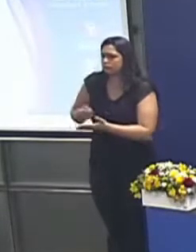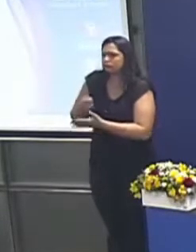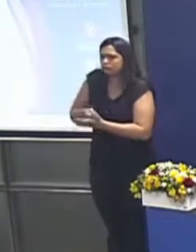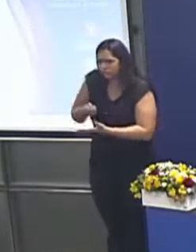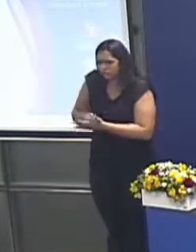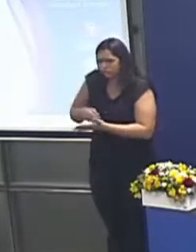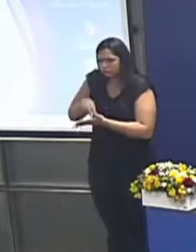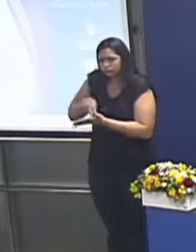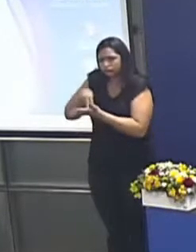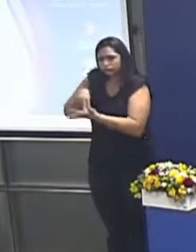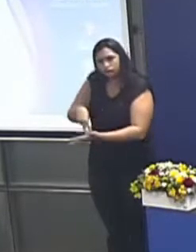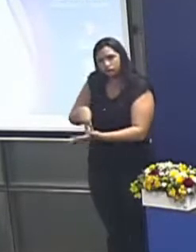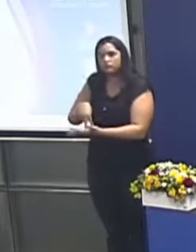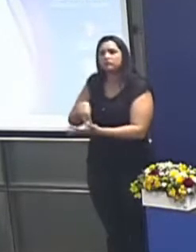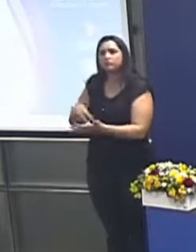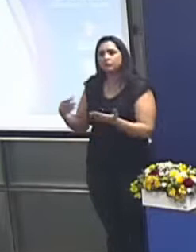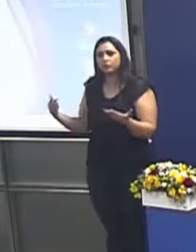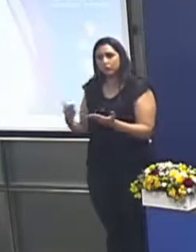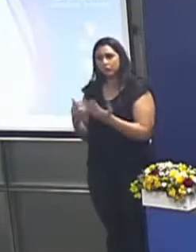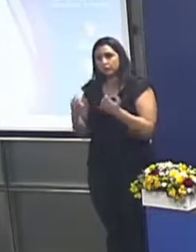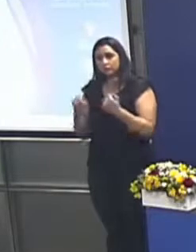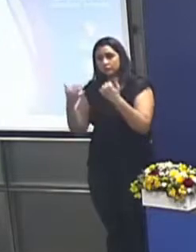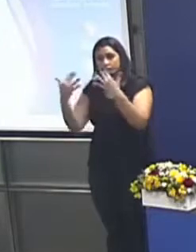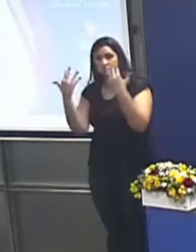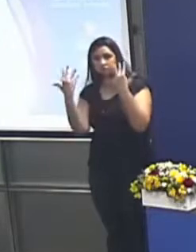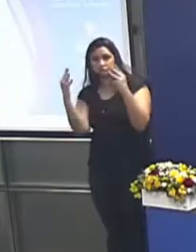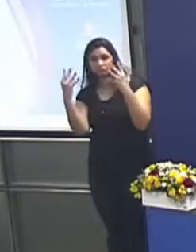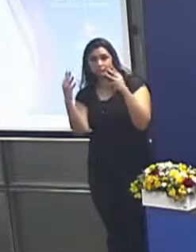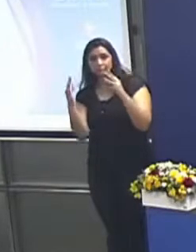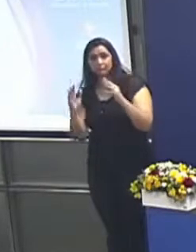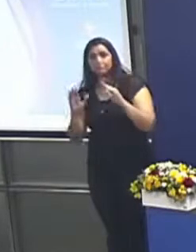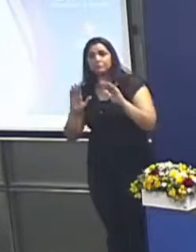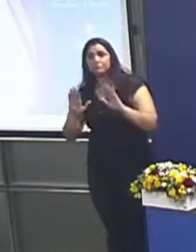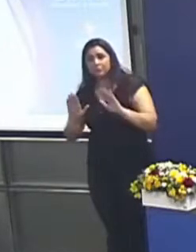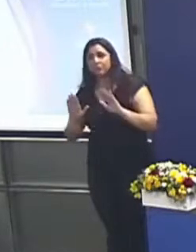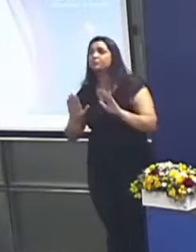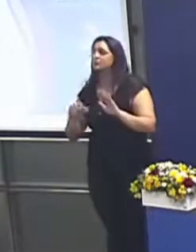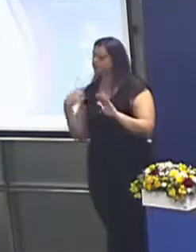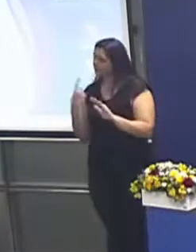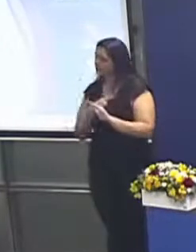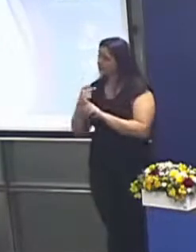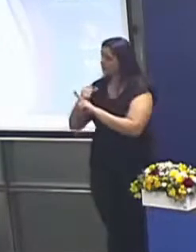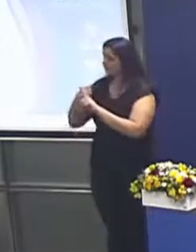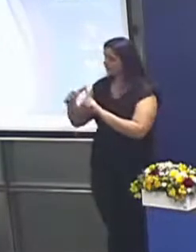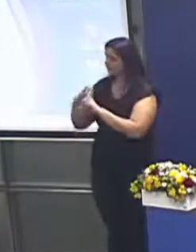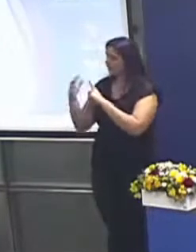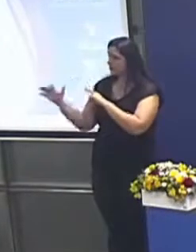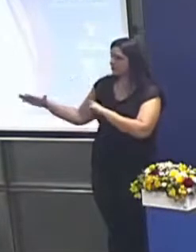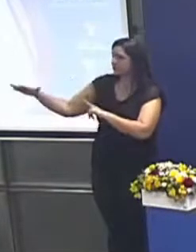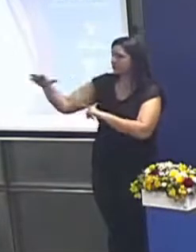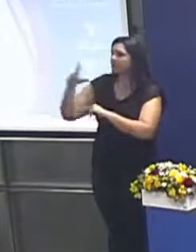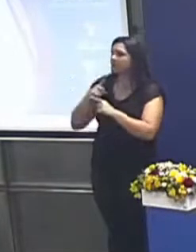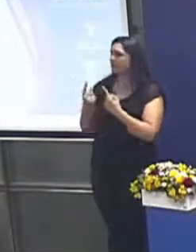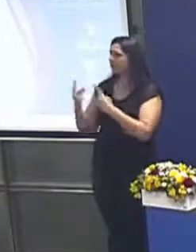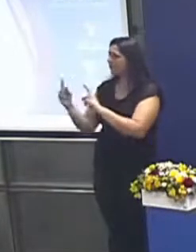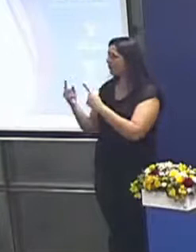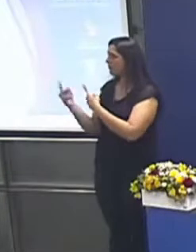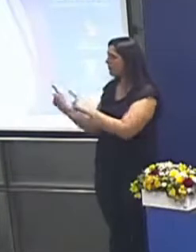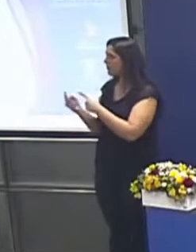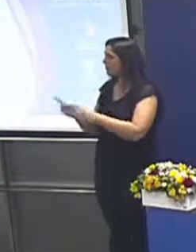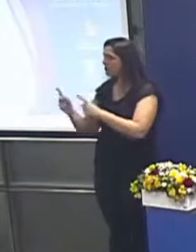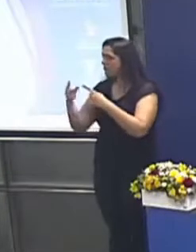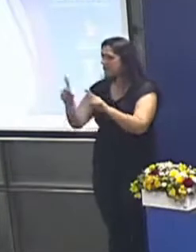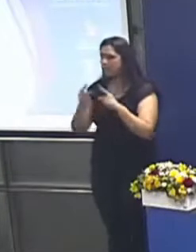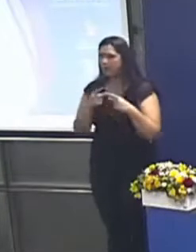luta, porque hoje é um ato comemorativo, mas a gente tem uma sociedade sobre ataque, as